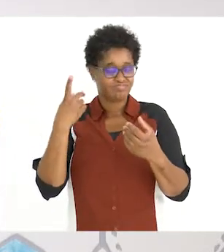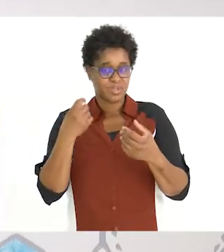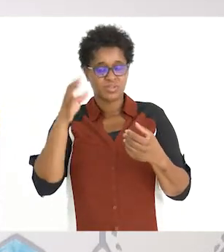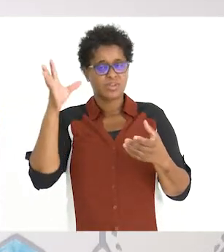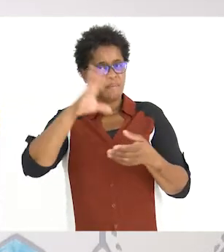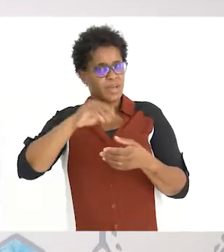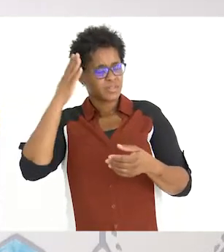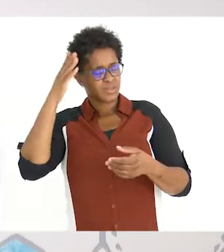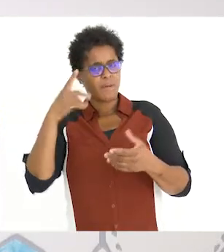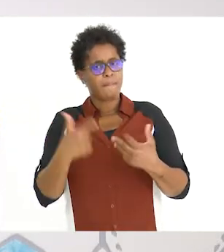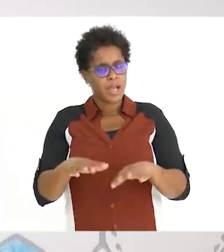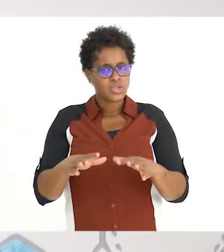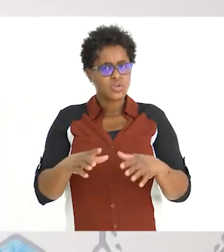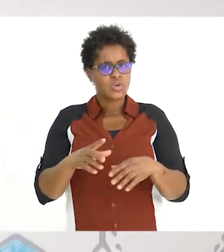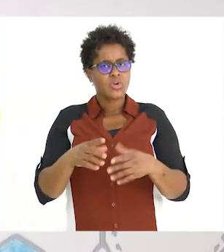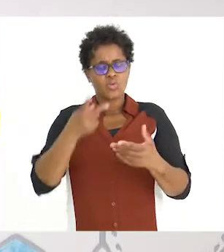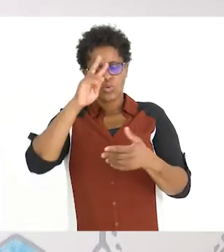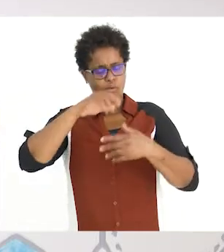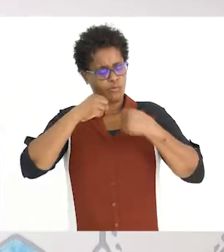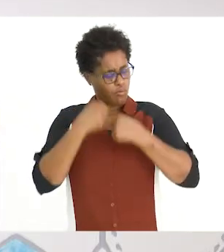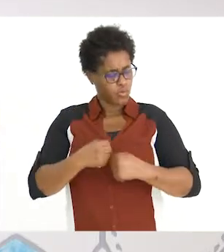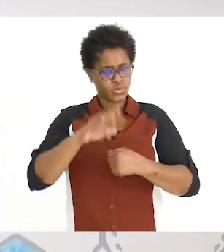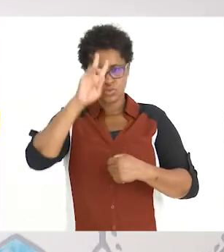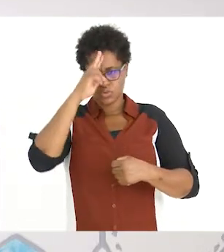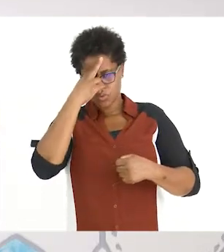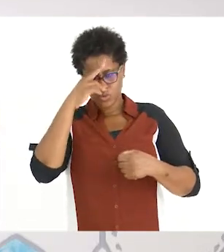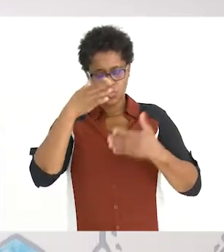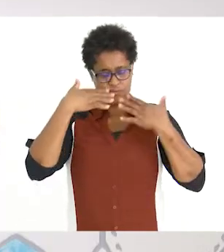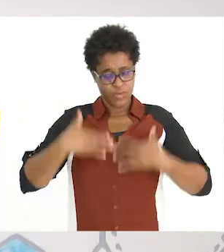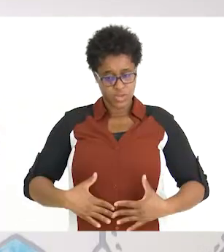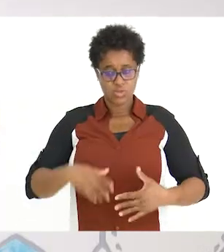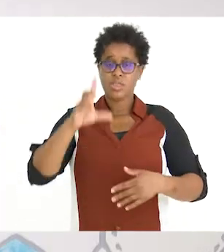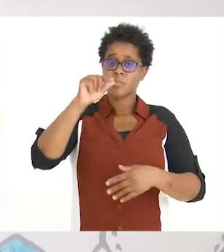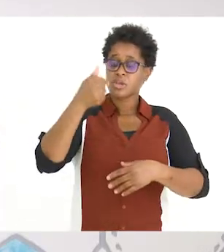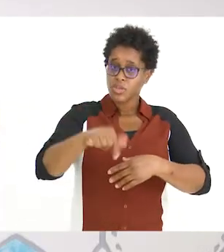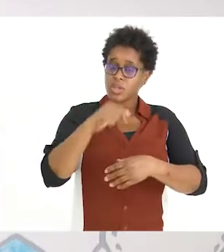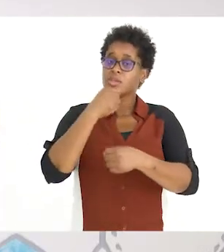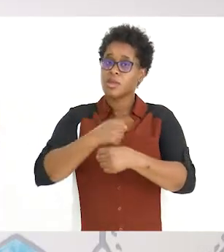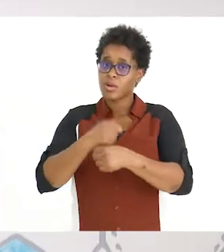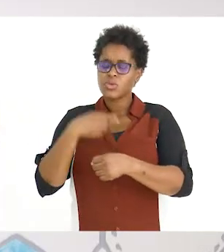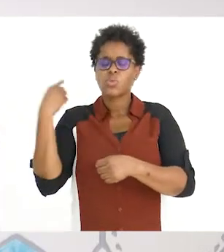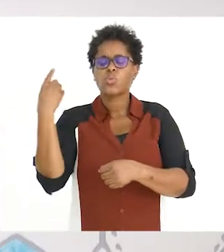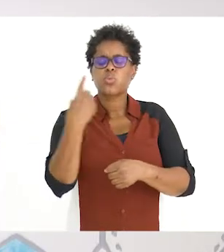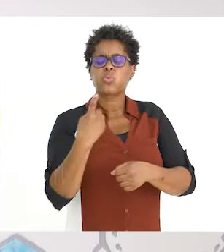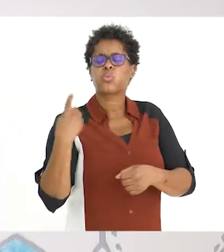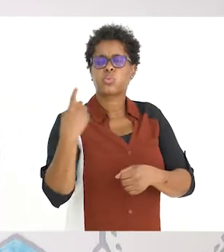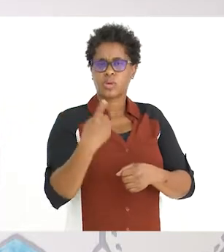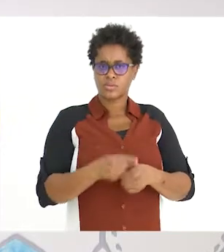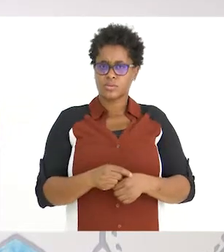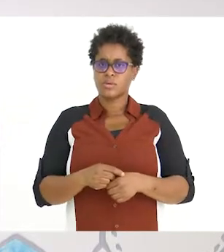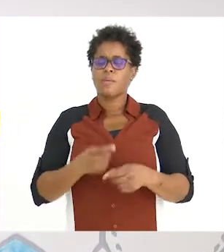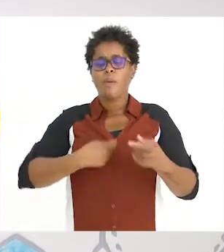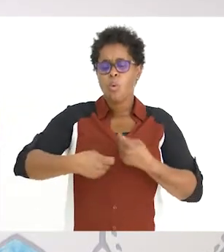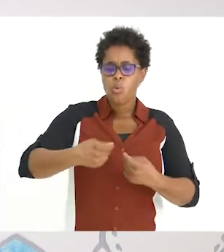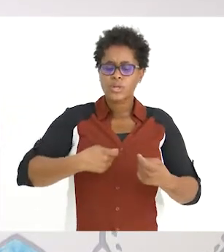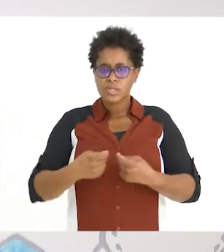mais o esforço físico. Existe trabalho de direção, que é para dirigir, para